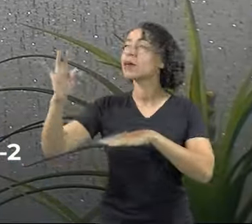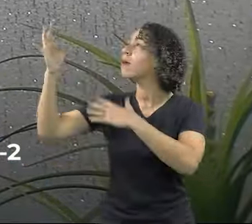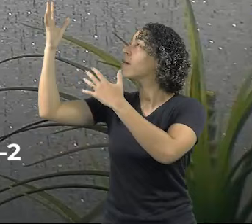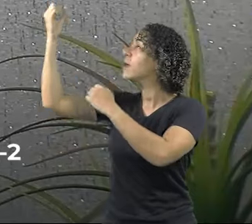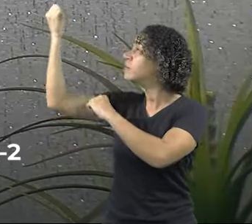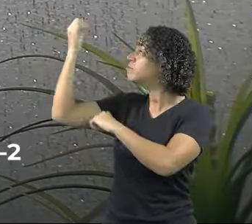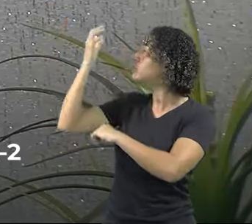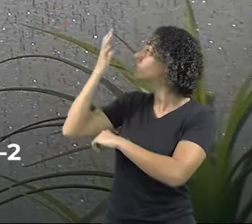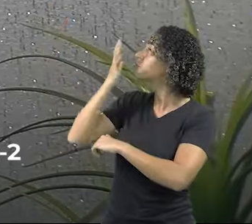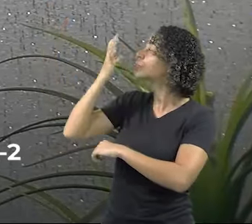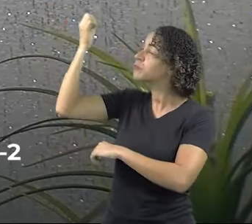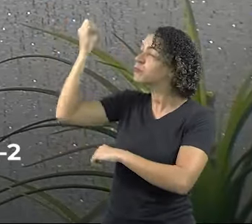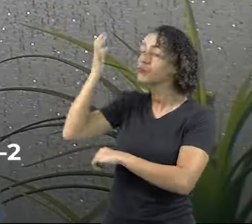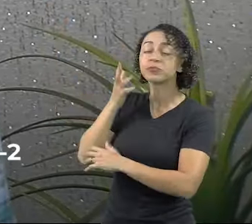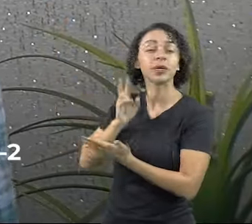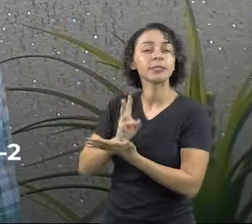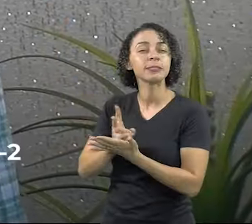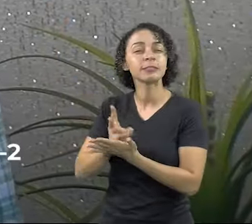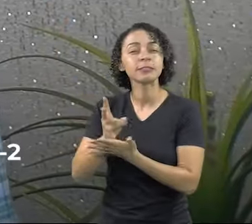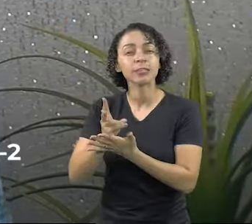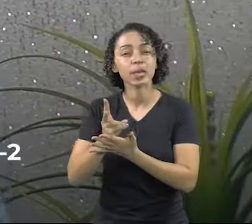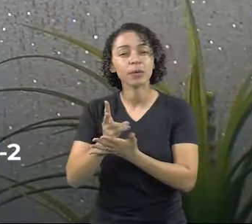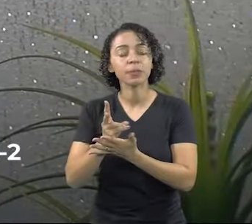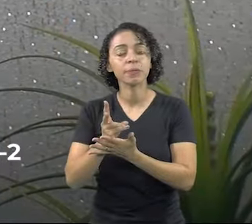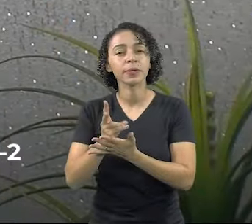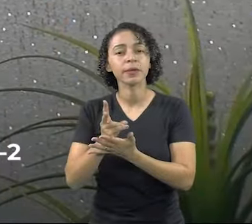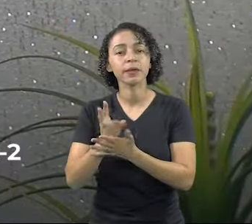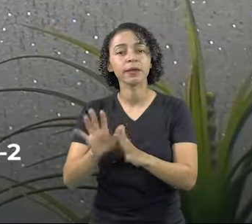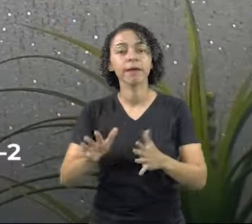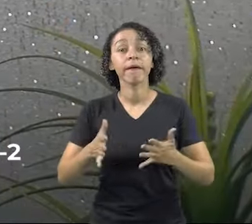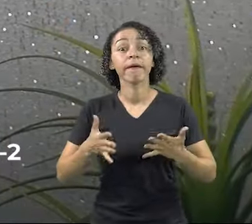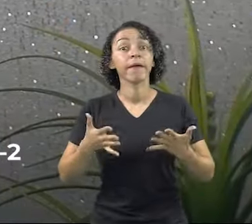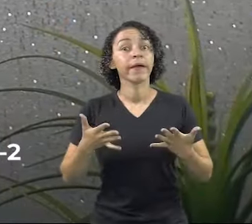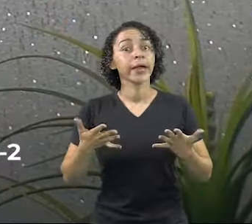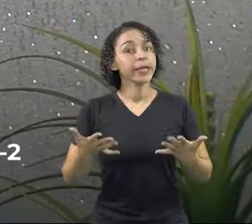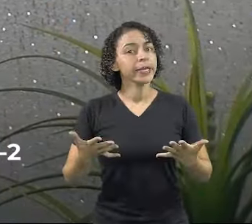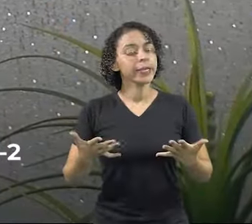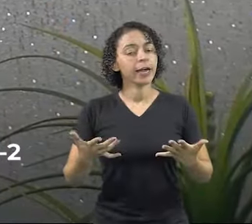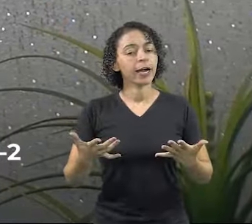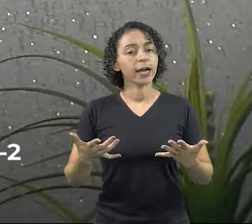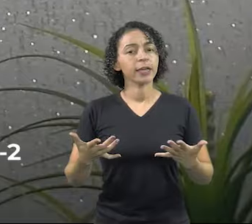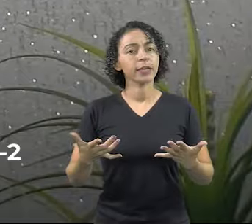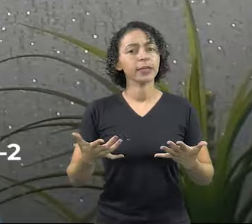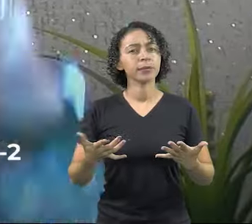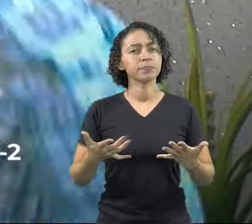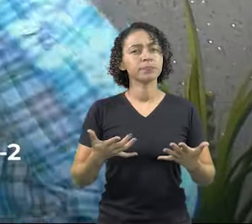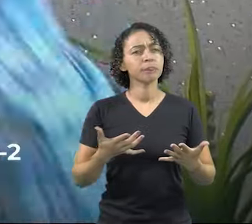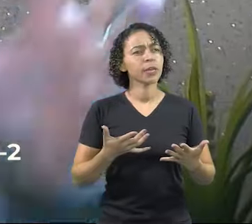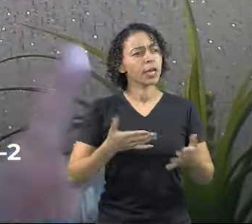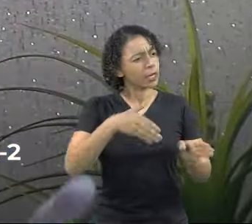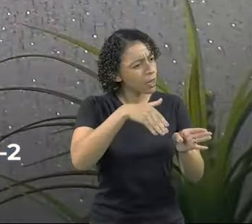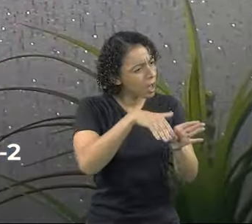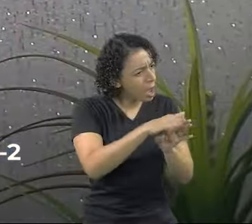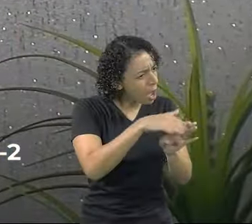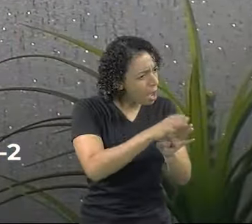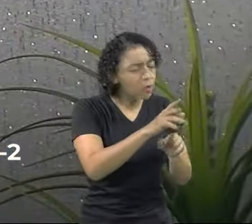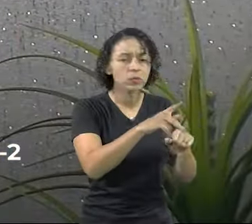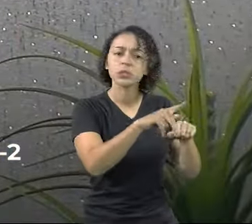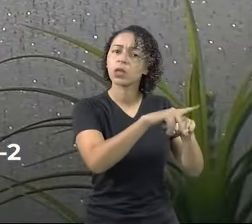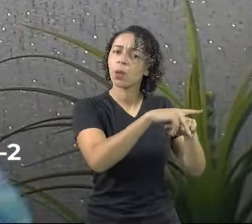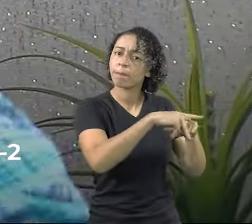dele eh eh ele chamar a atenção de Pedro que era de cabelos